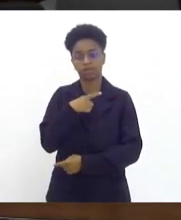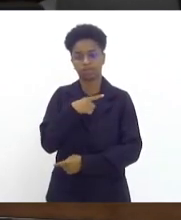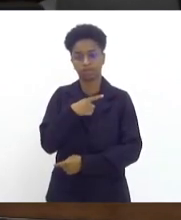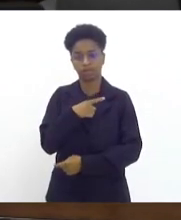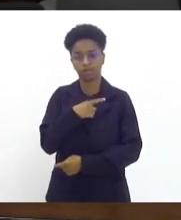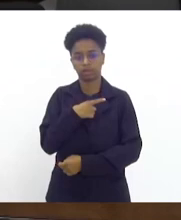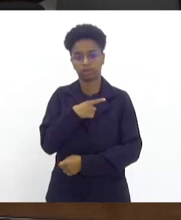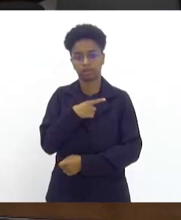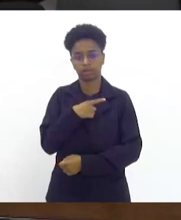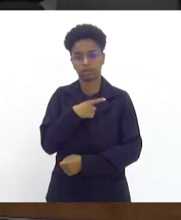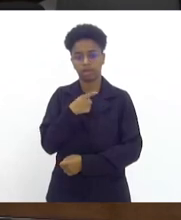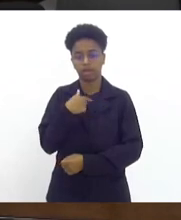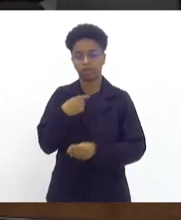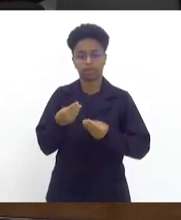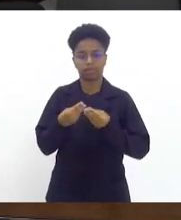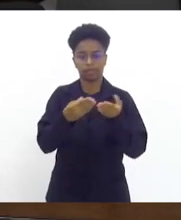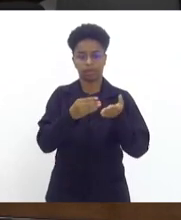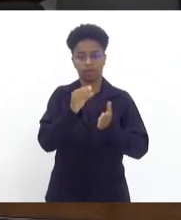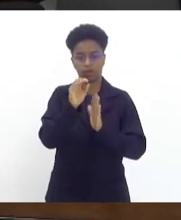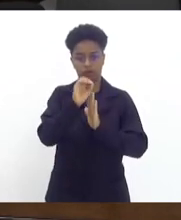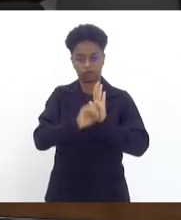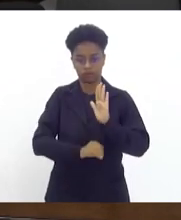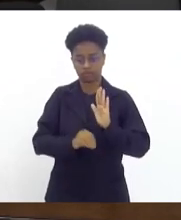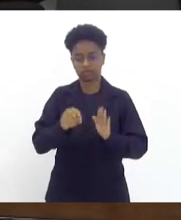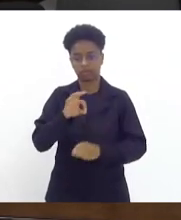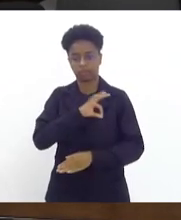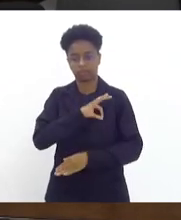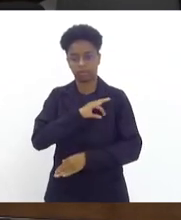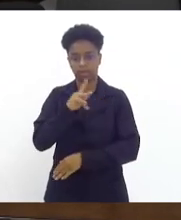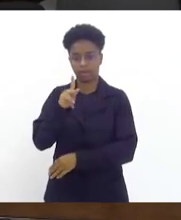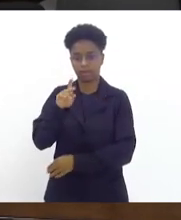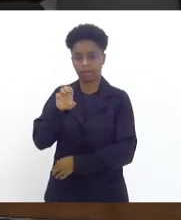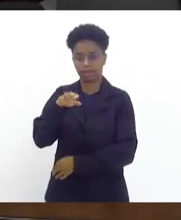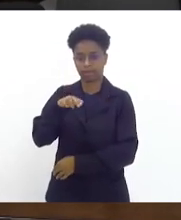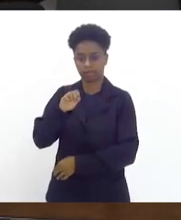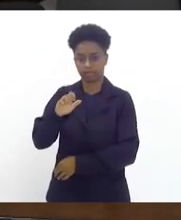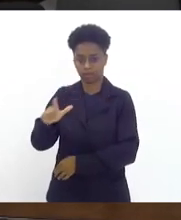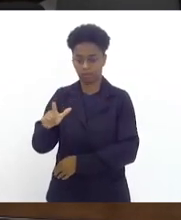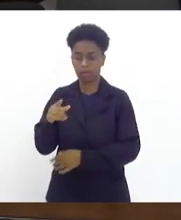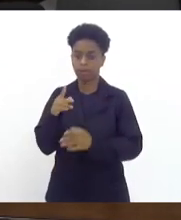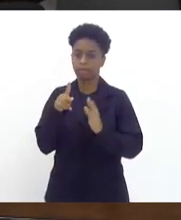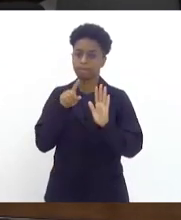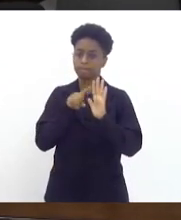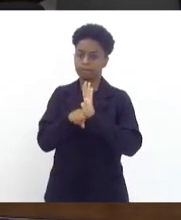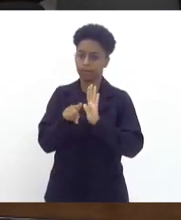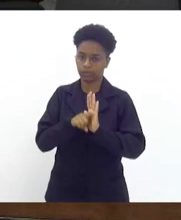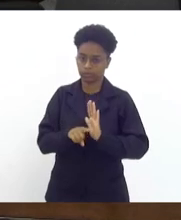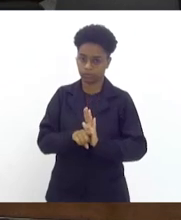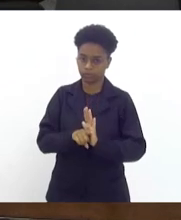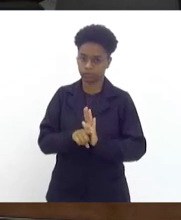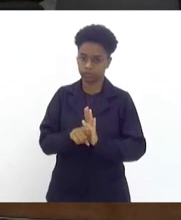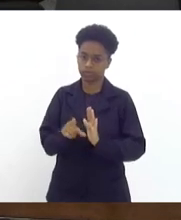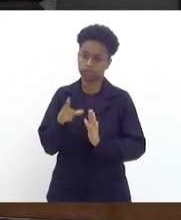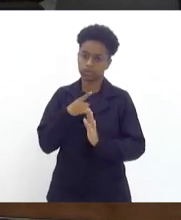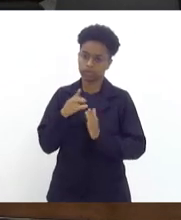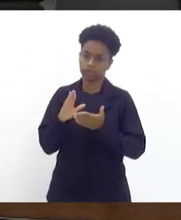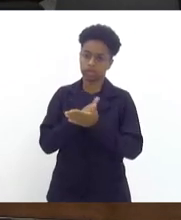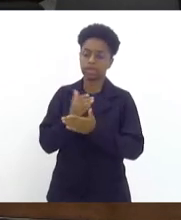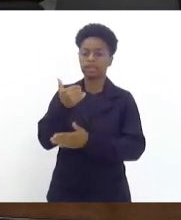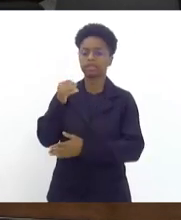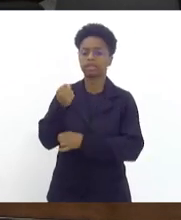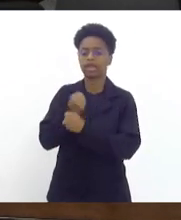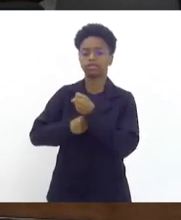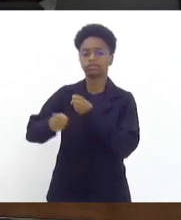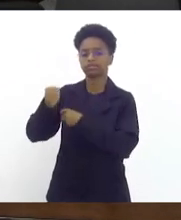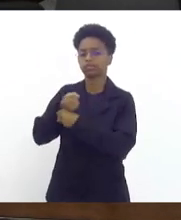eu encaminhar um ofício para polícia penal para SEAP perguntando eu fiz algumas coisas nos últimos 10 anos